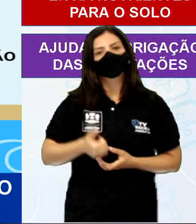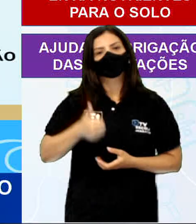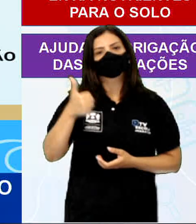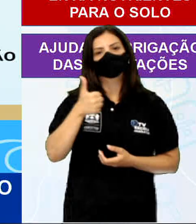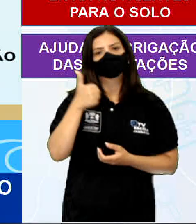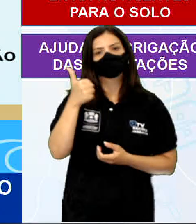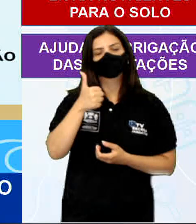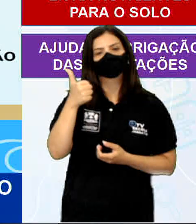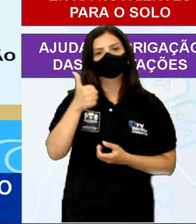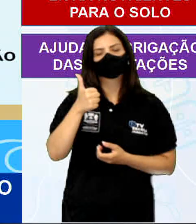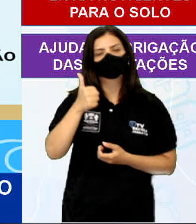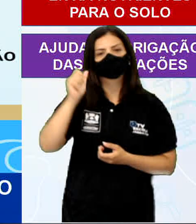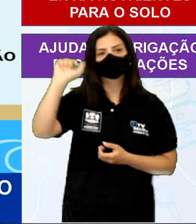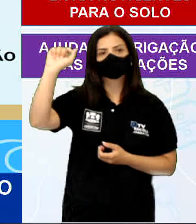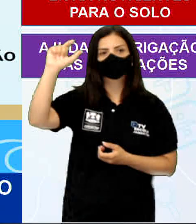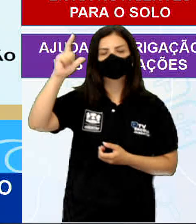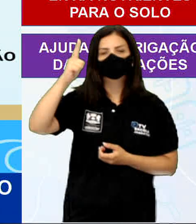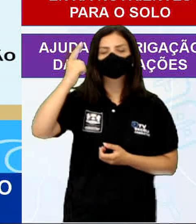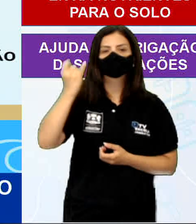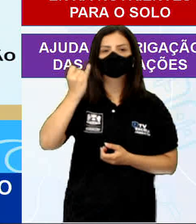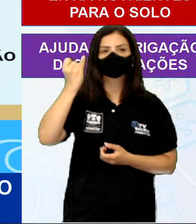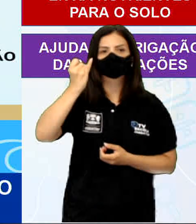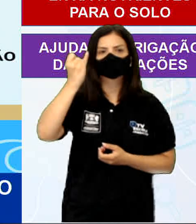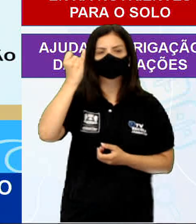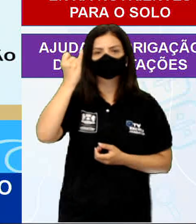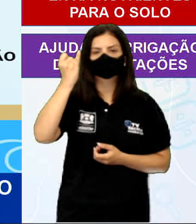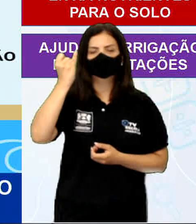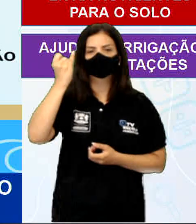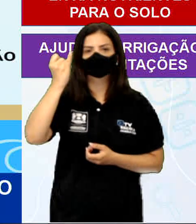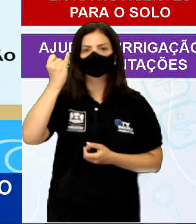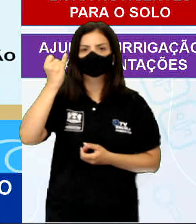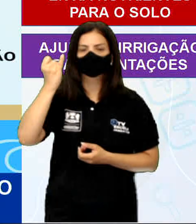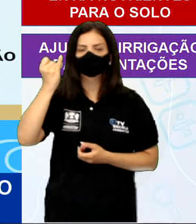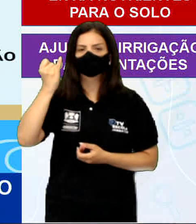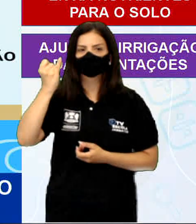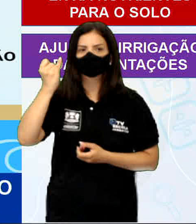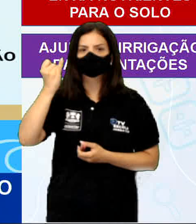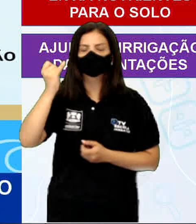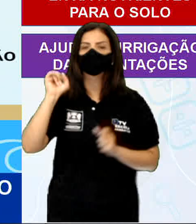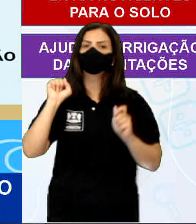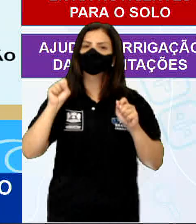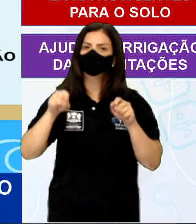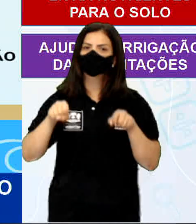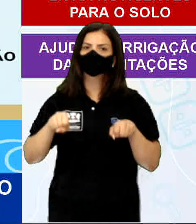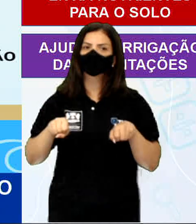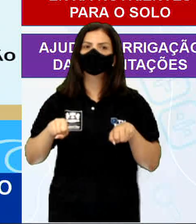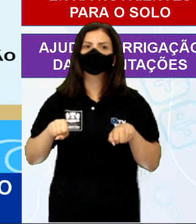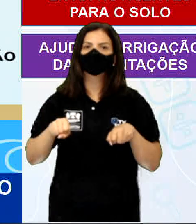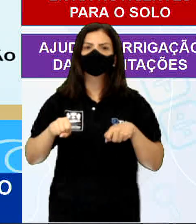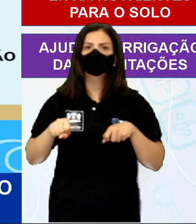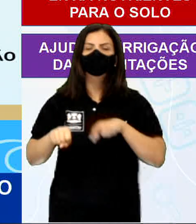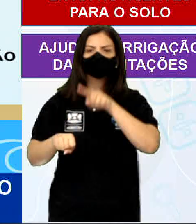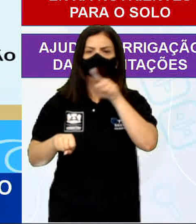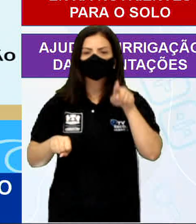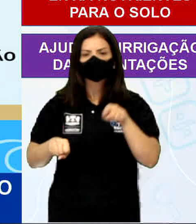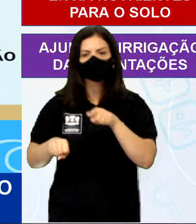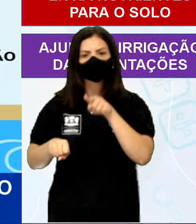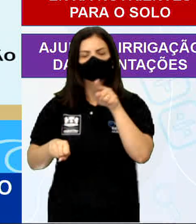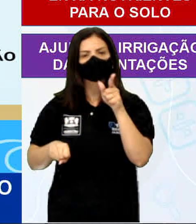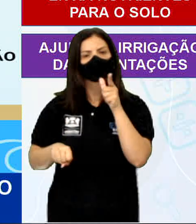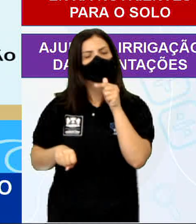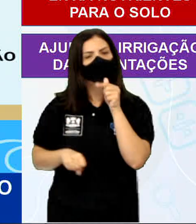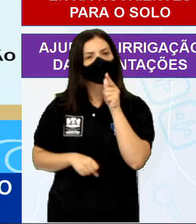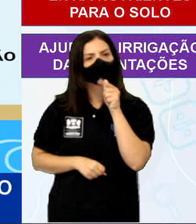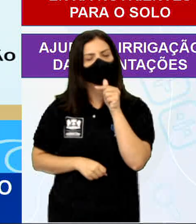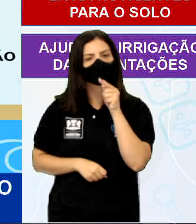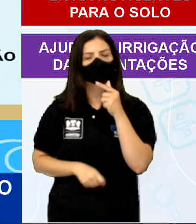Primeiramente, o Sol tem como importância ele possibilita o ciclo da água. Por